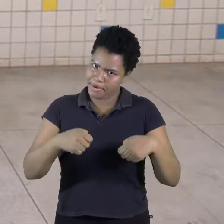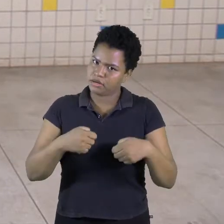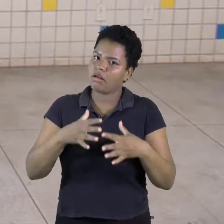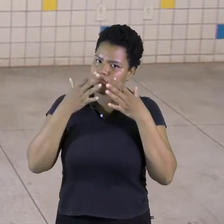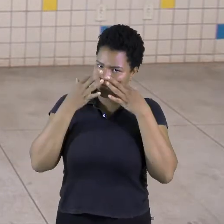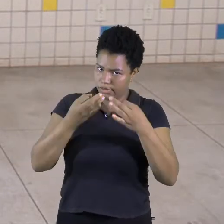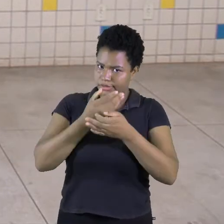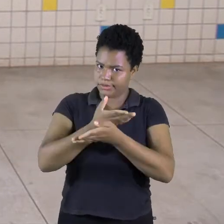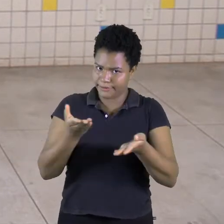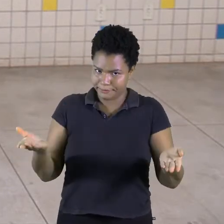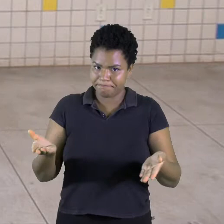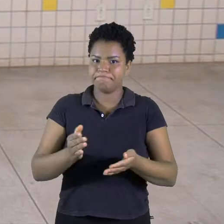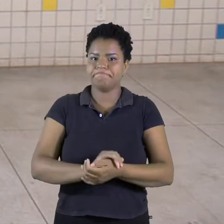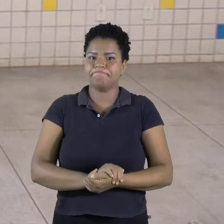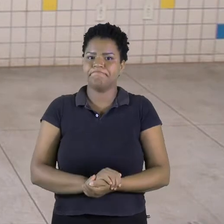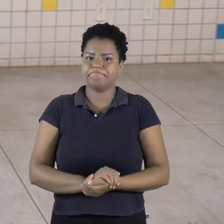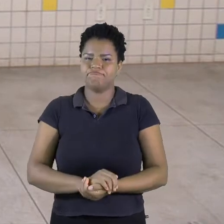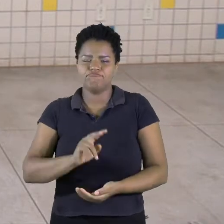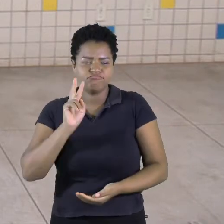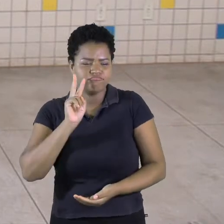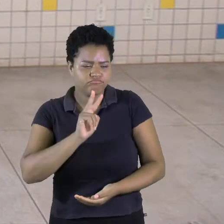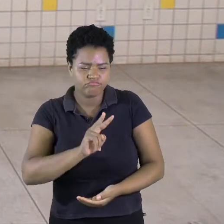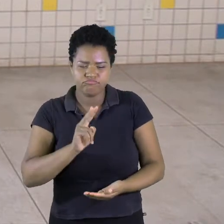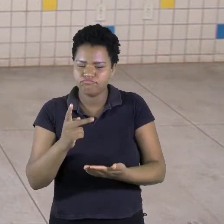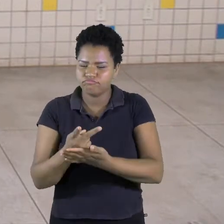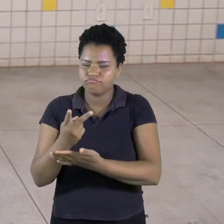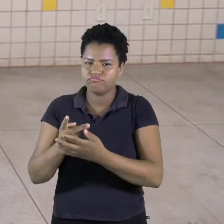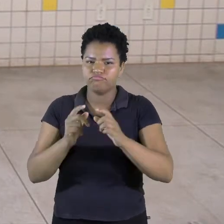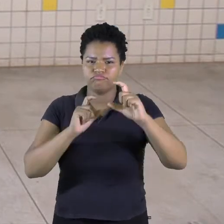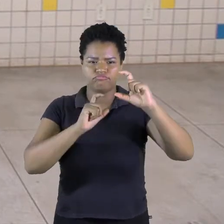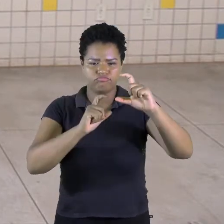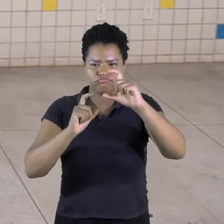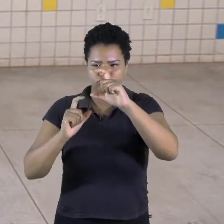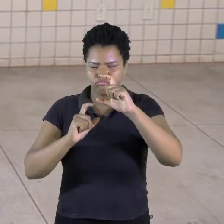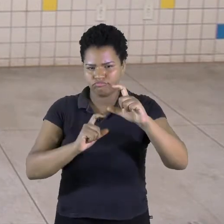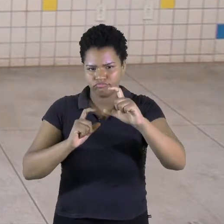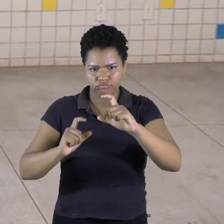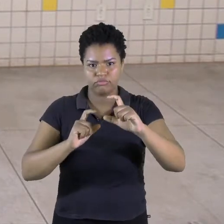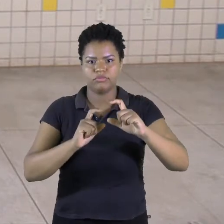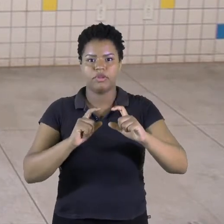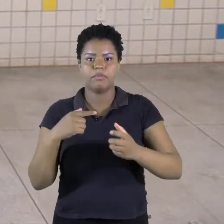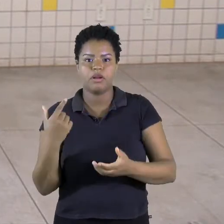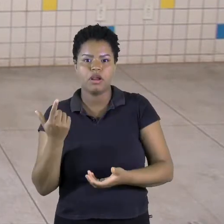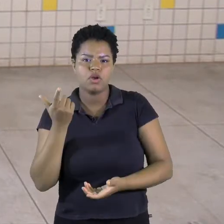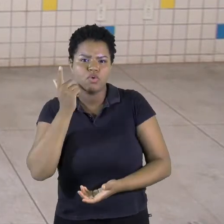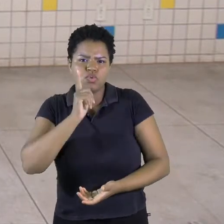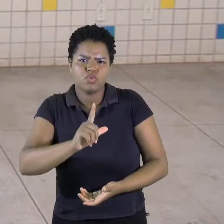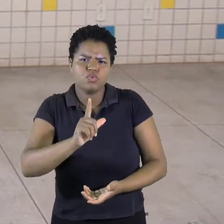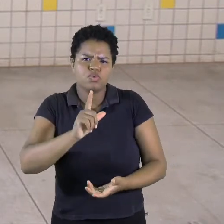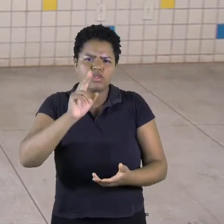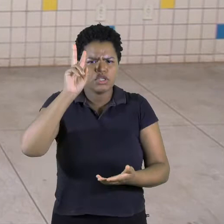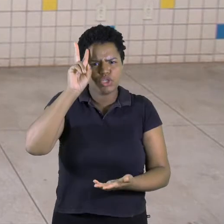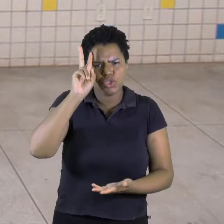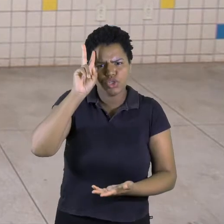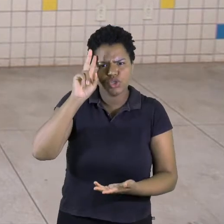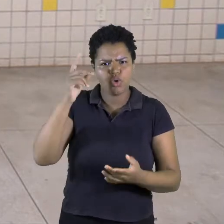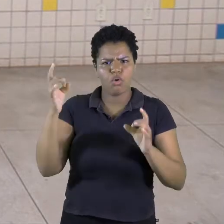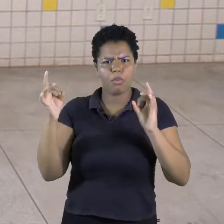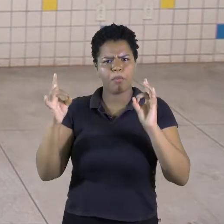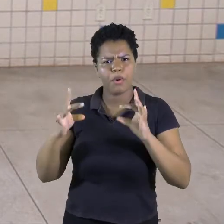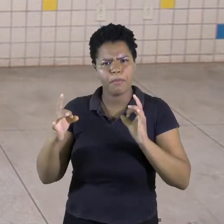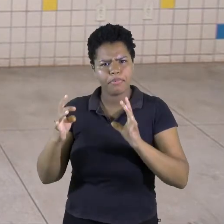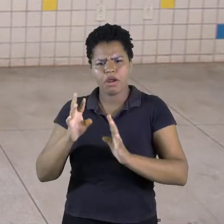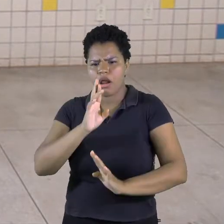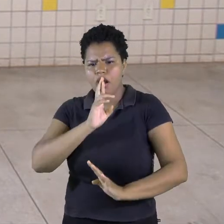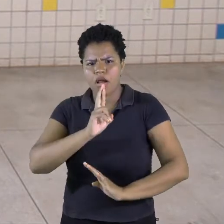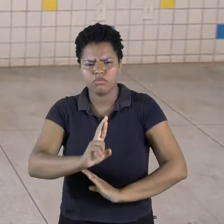vocês, observar os fatos, cada quadrinho, para conseguir ter essa história, ter esse feedback, ter essa